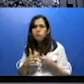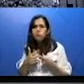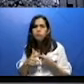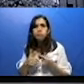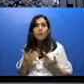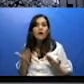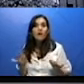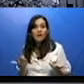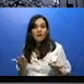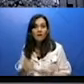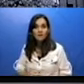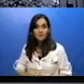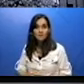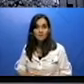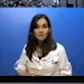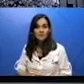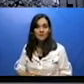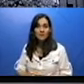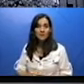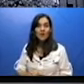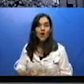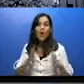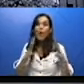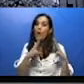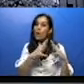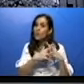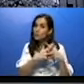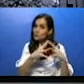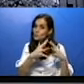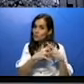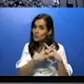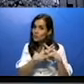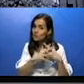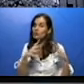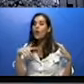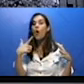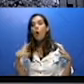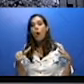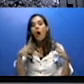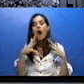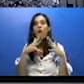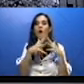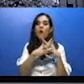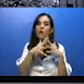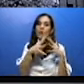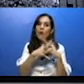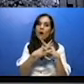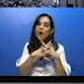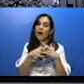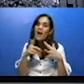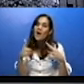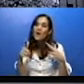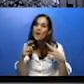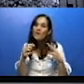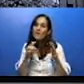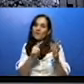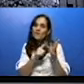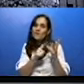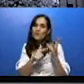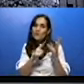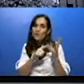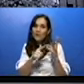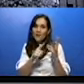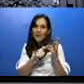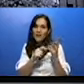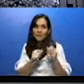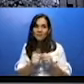nós temos uma consoante outra constante e uma vogal então vamos ver de